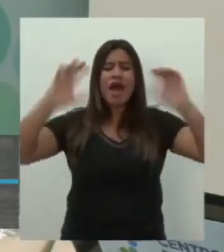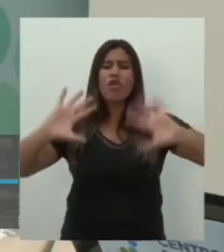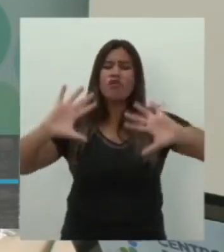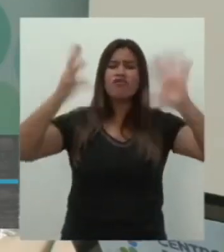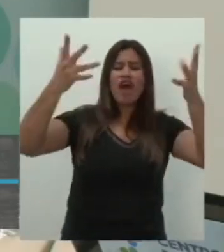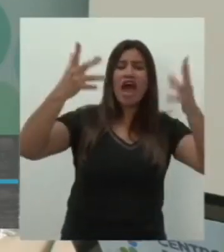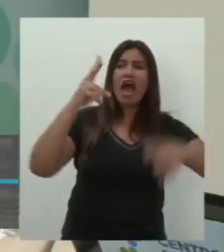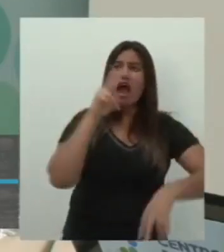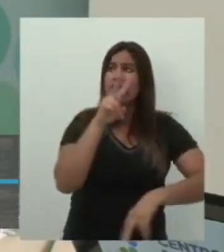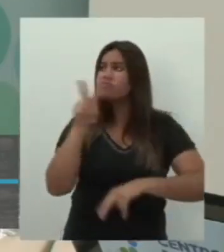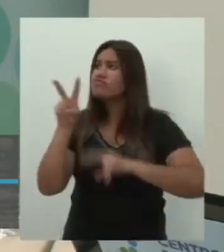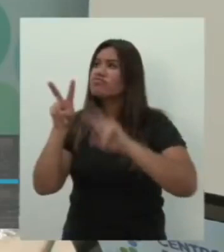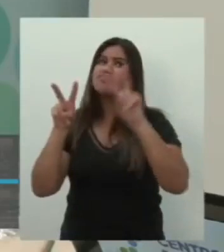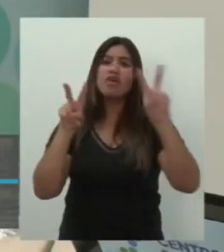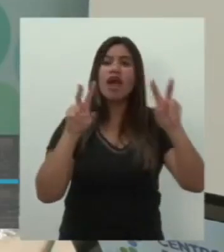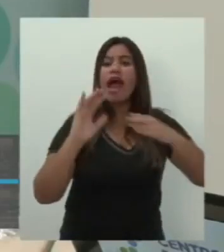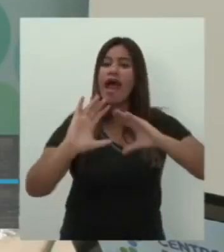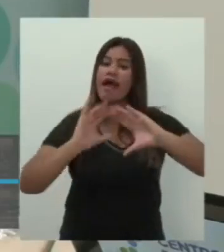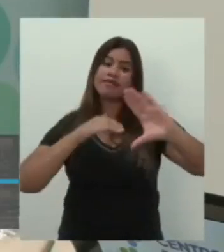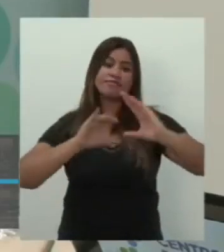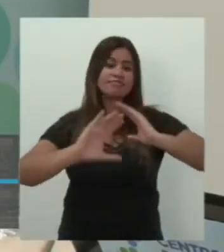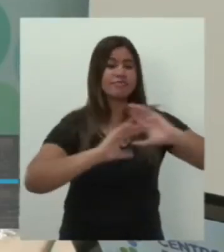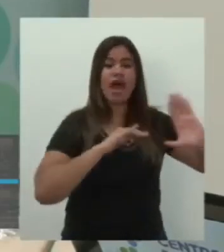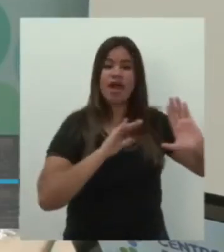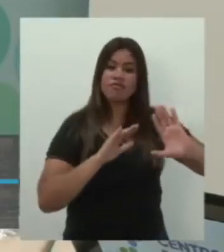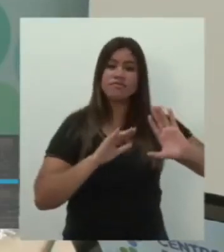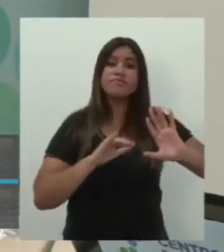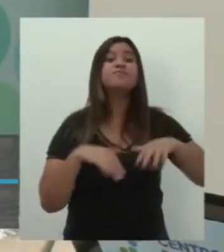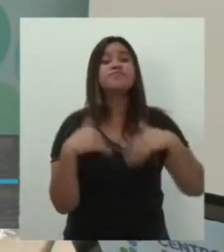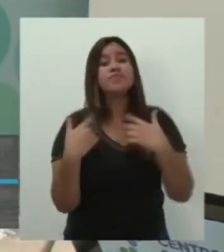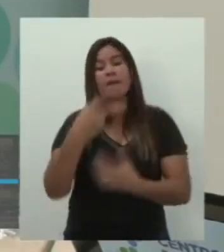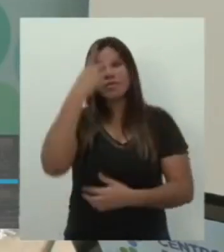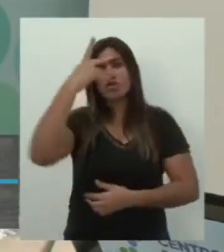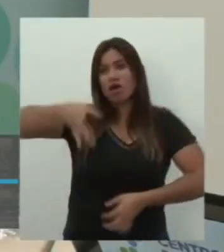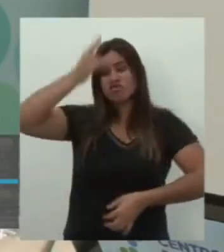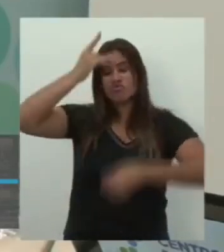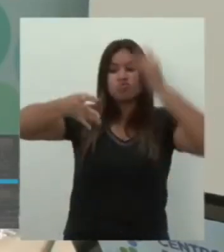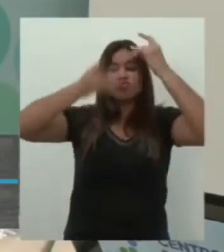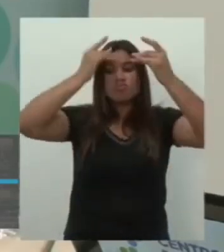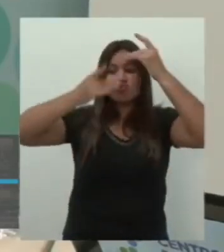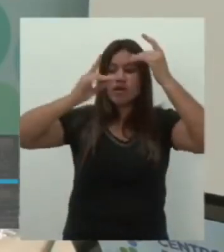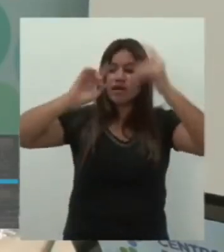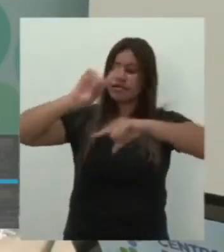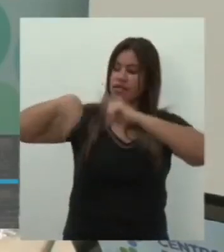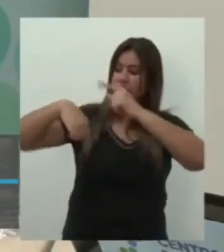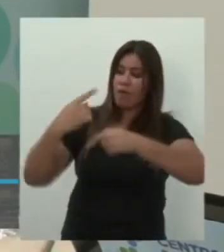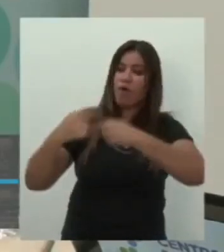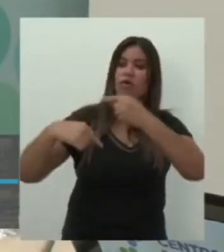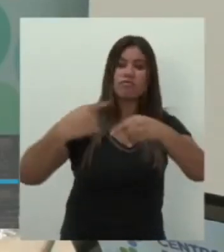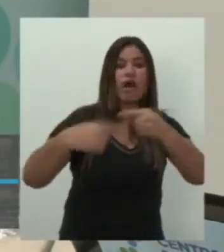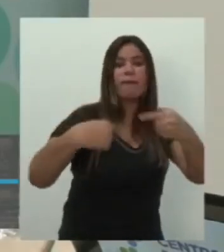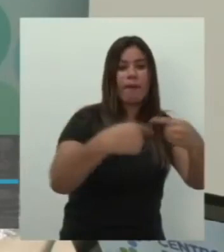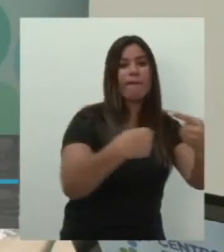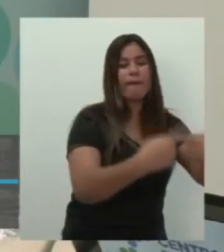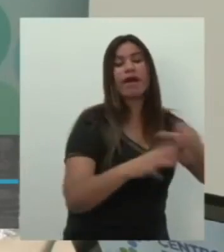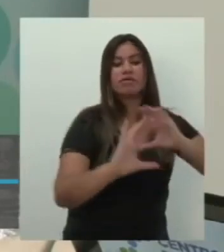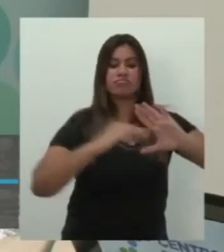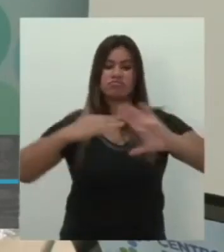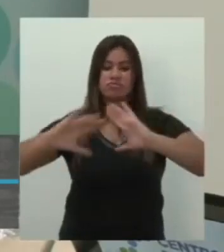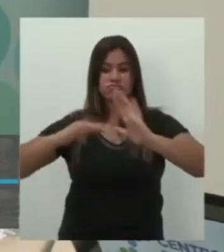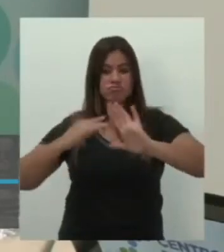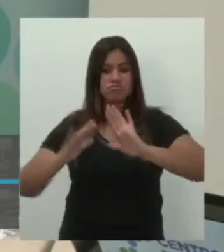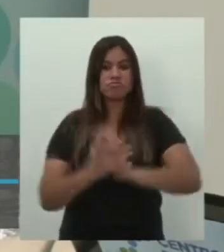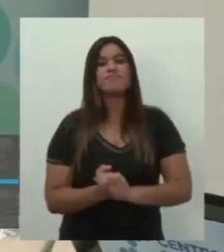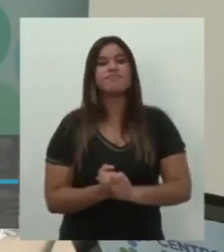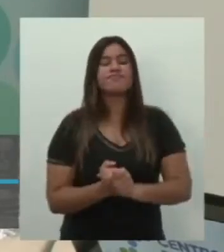população mesmo, e cantavam essas cantigas. E uma pessoa decorava a letra e passava para outra, cantando, né, cantando.